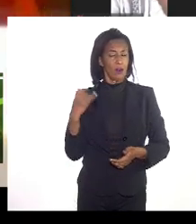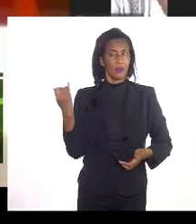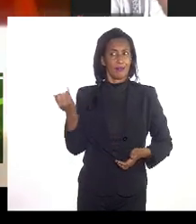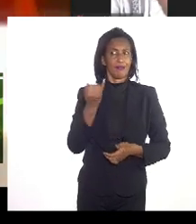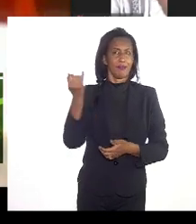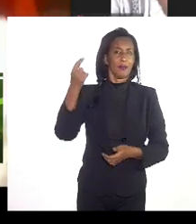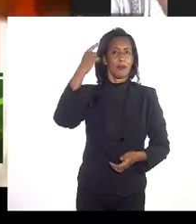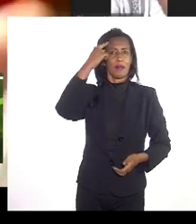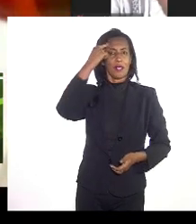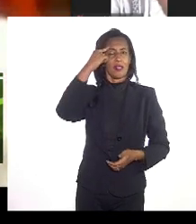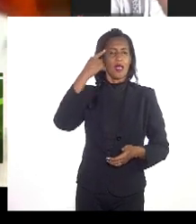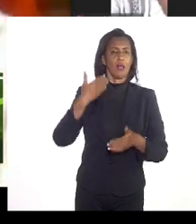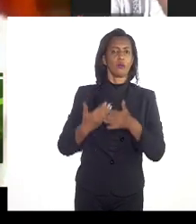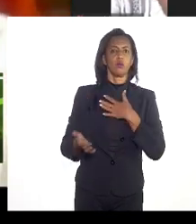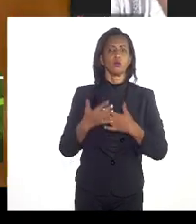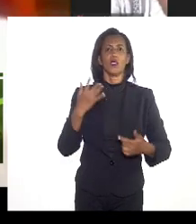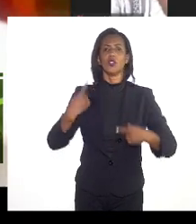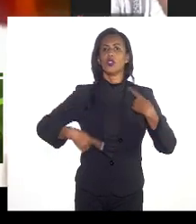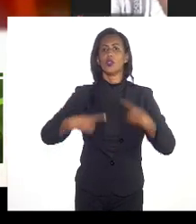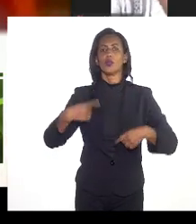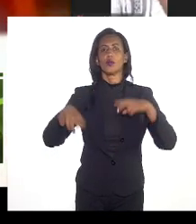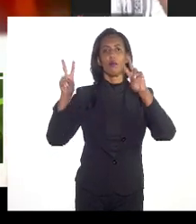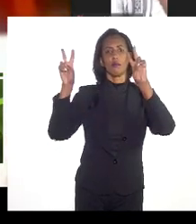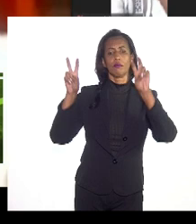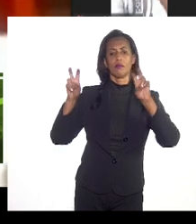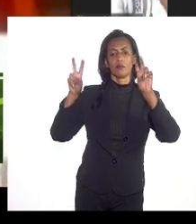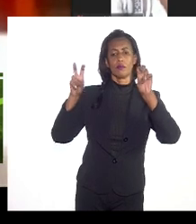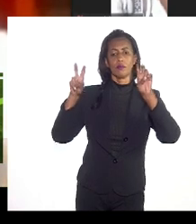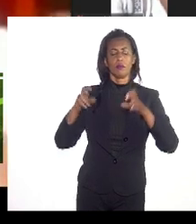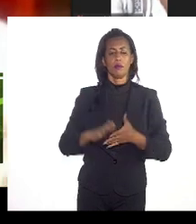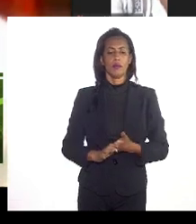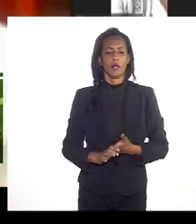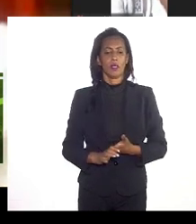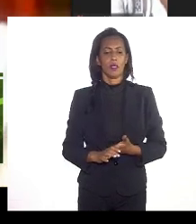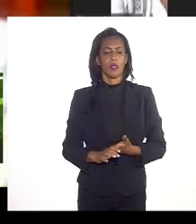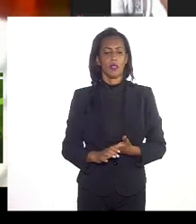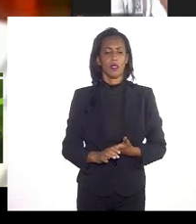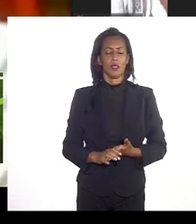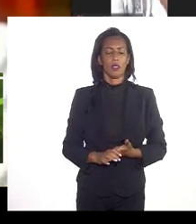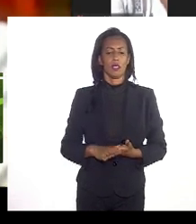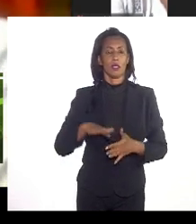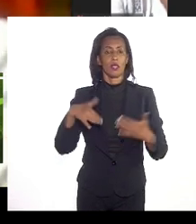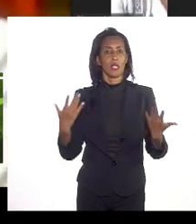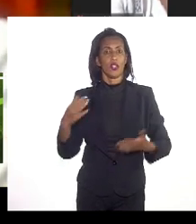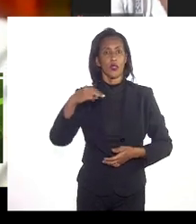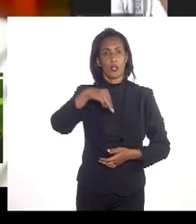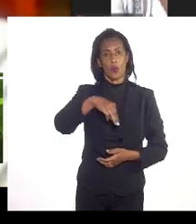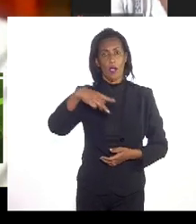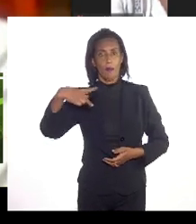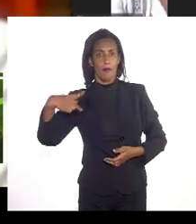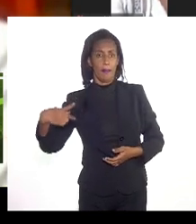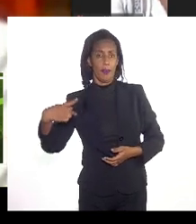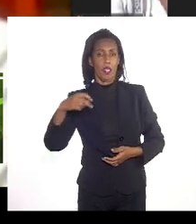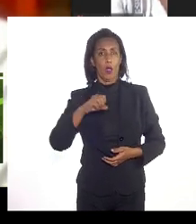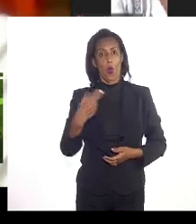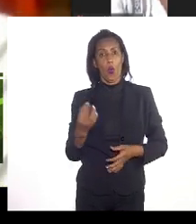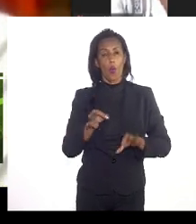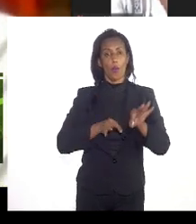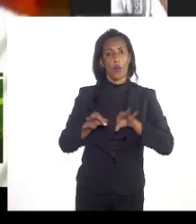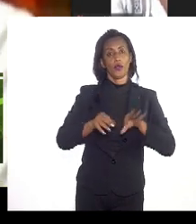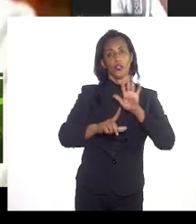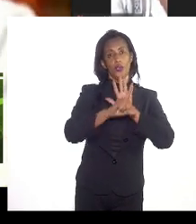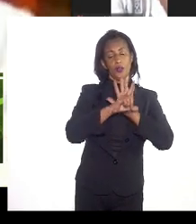pensar qualquer discussão nesse tema, seja a nossa resolução lá no CNMP, seja o próprio projeto de